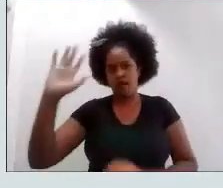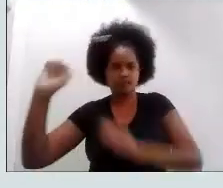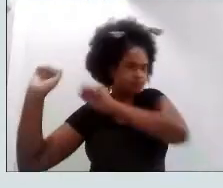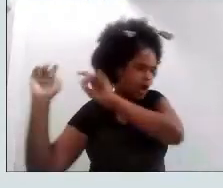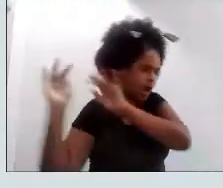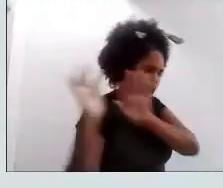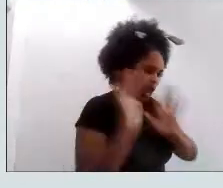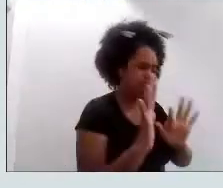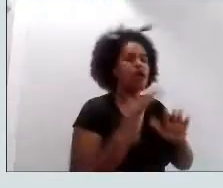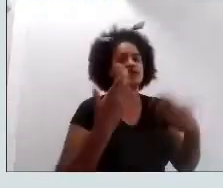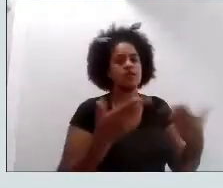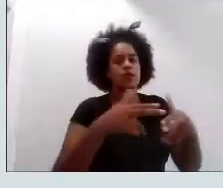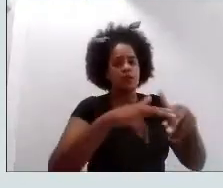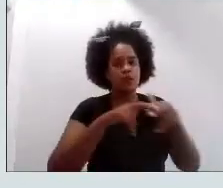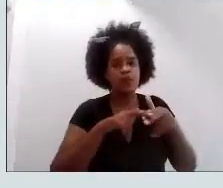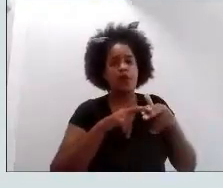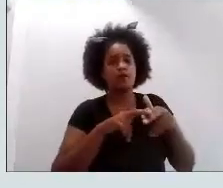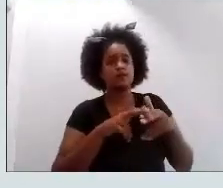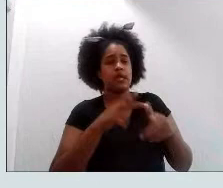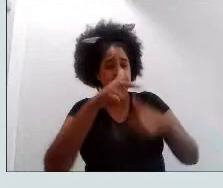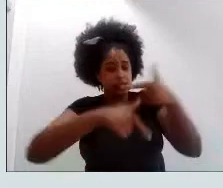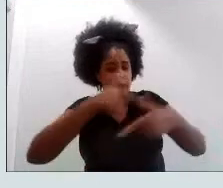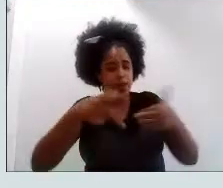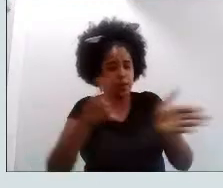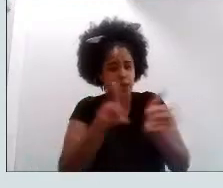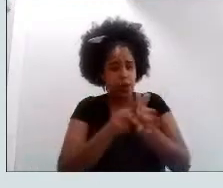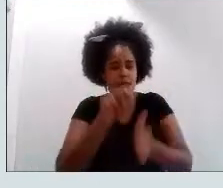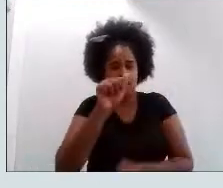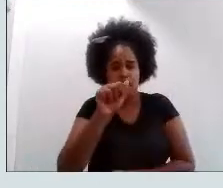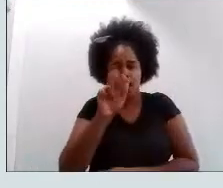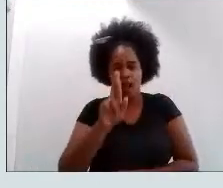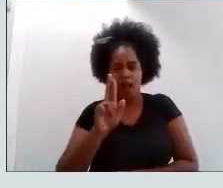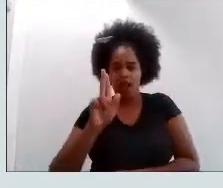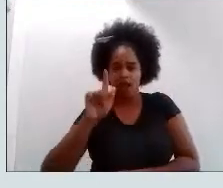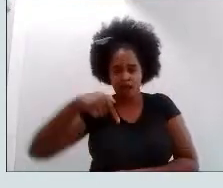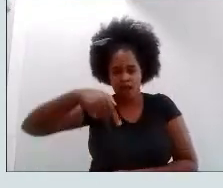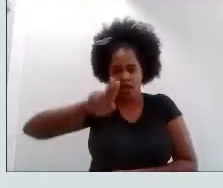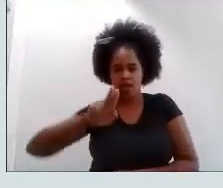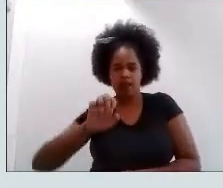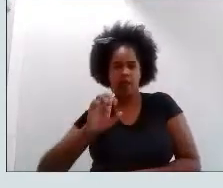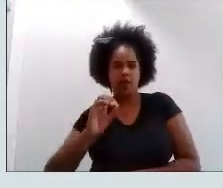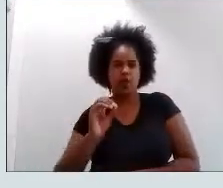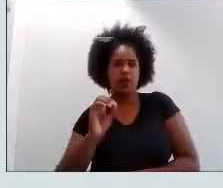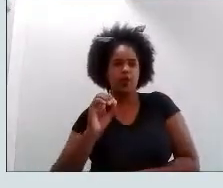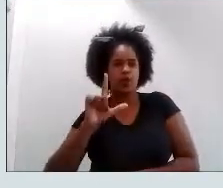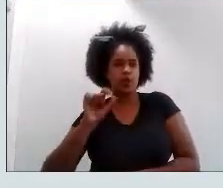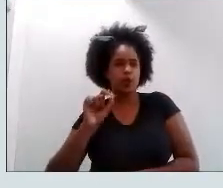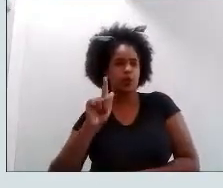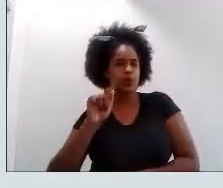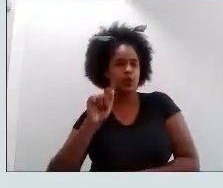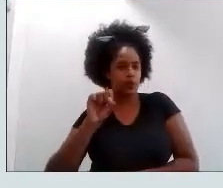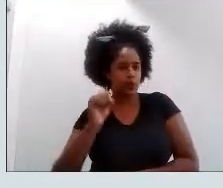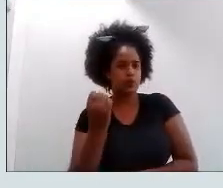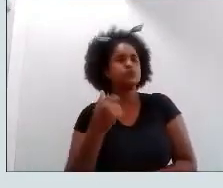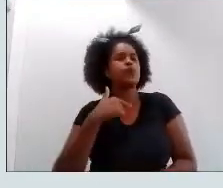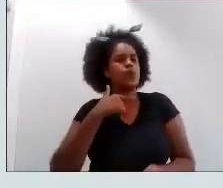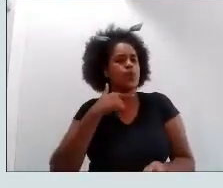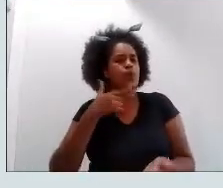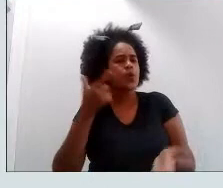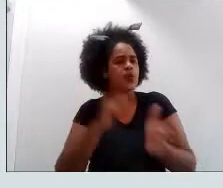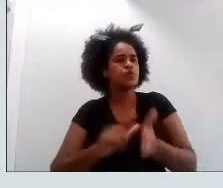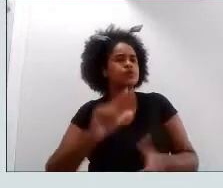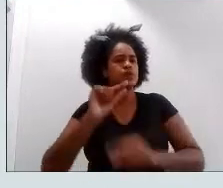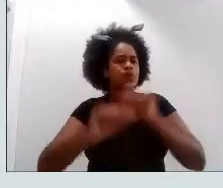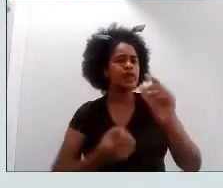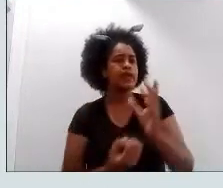sítios arqueológicos que a gente consegue ter essas teorias. Alguns desses sítios